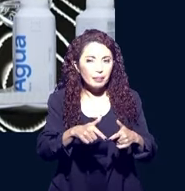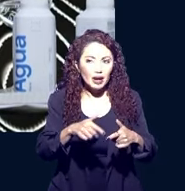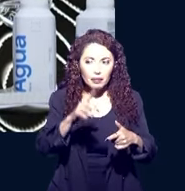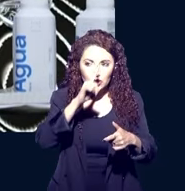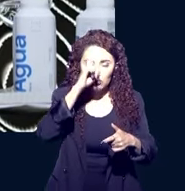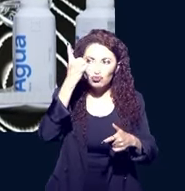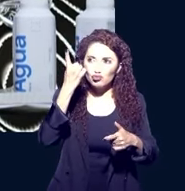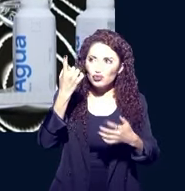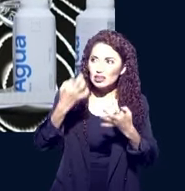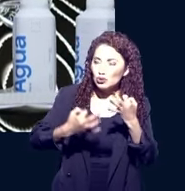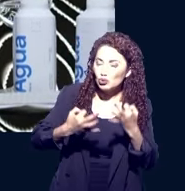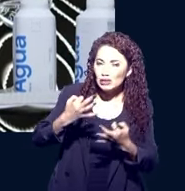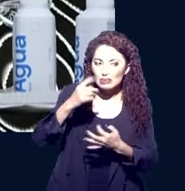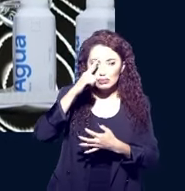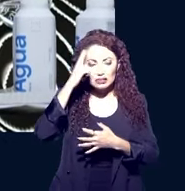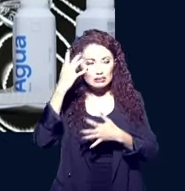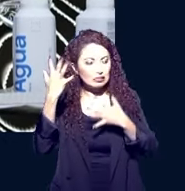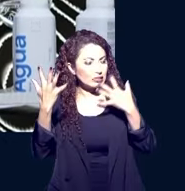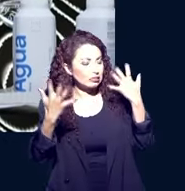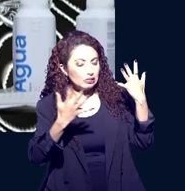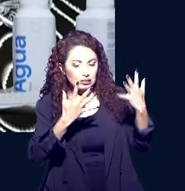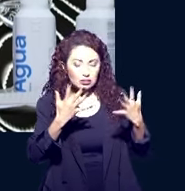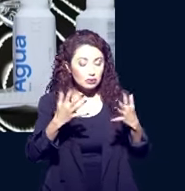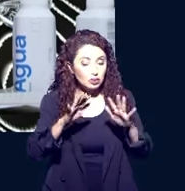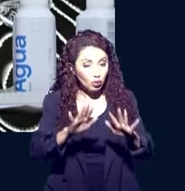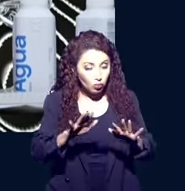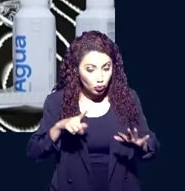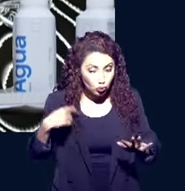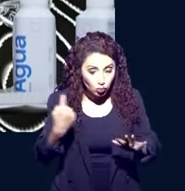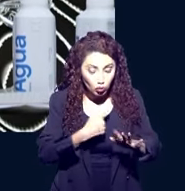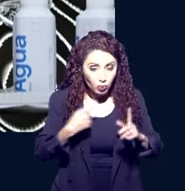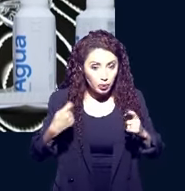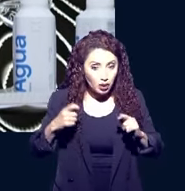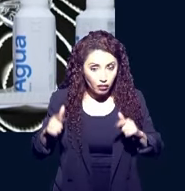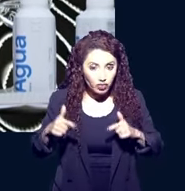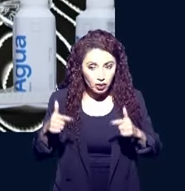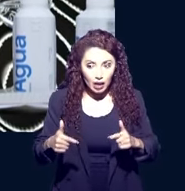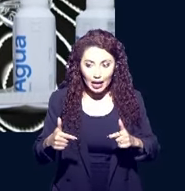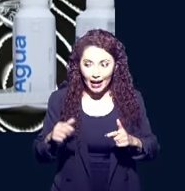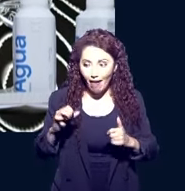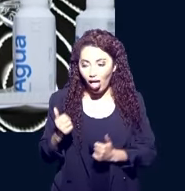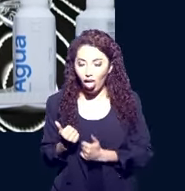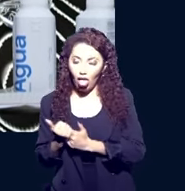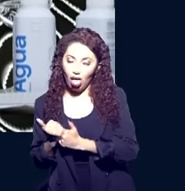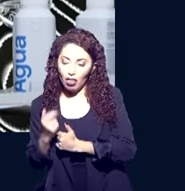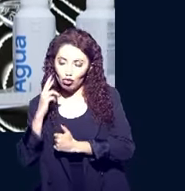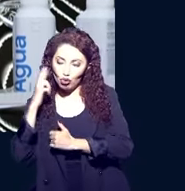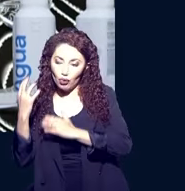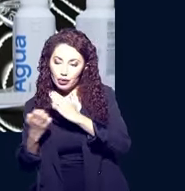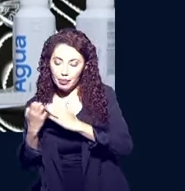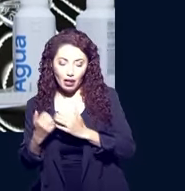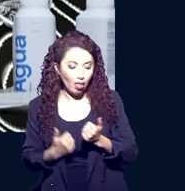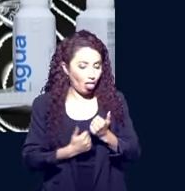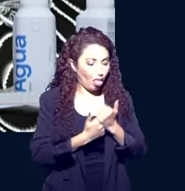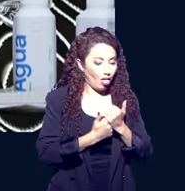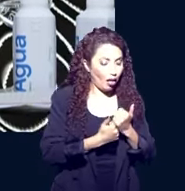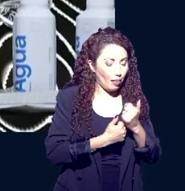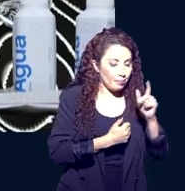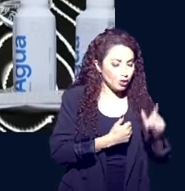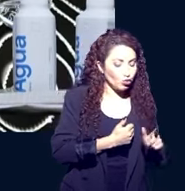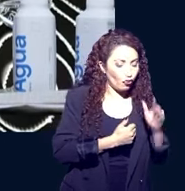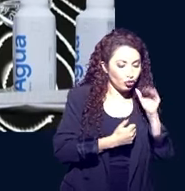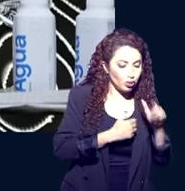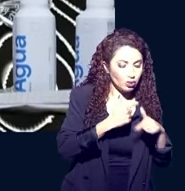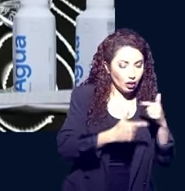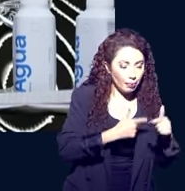uma incerteza Então a gente tem que enfrentar eh não é nem estar do lado do empresário nem estar do lado do Trabalhador de todo lado do que é justo mas